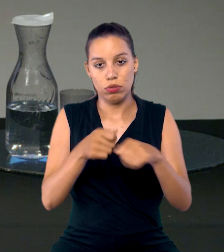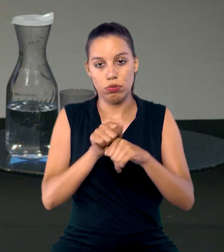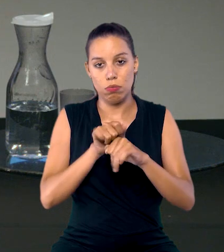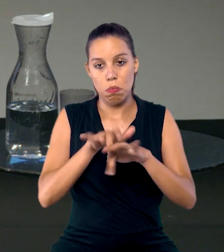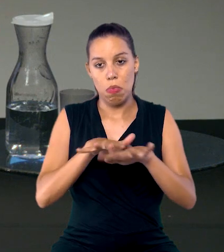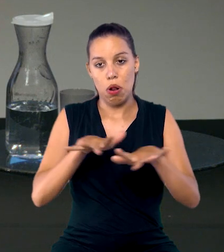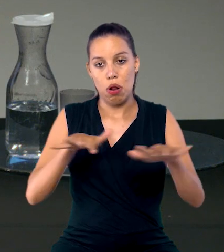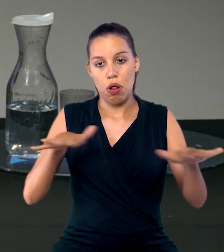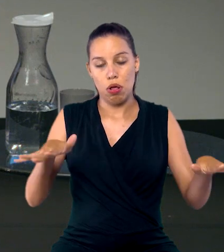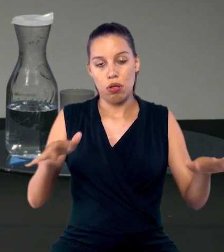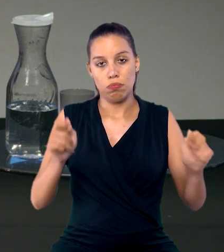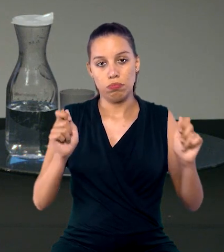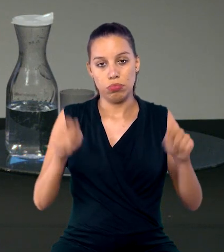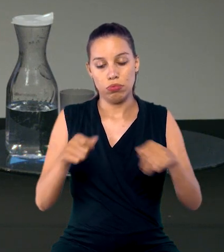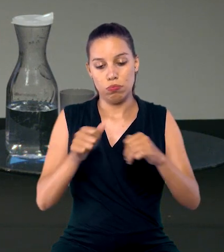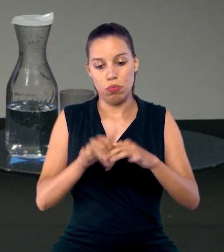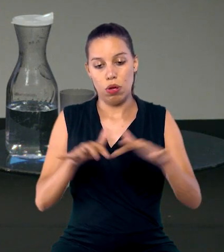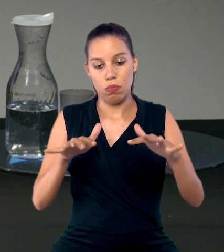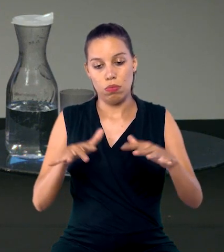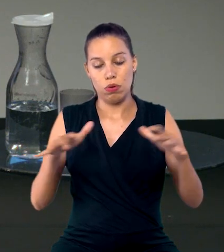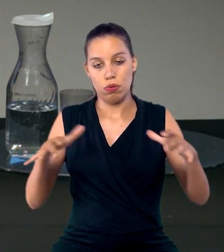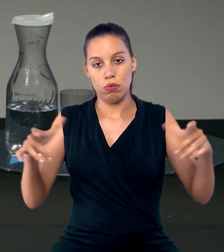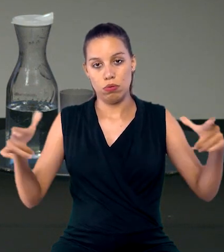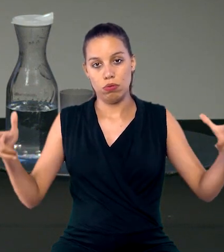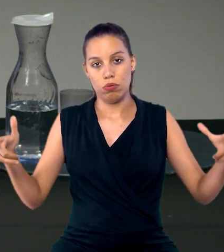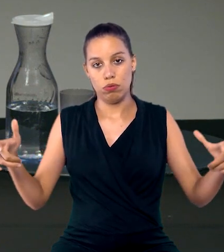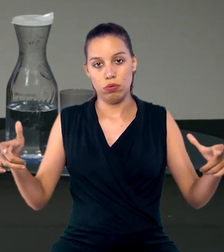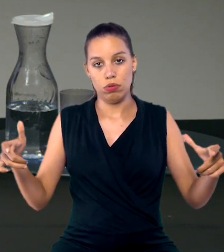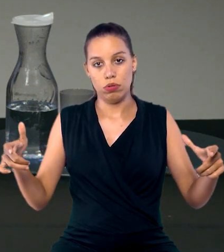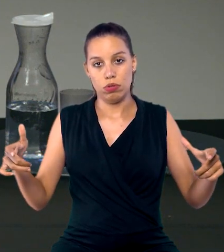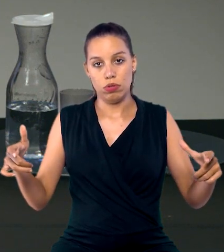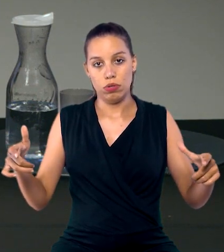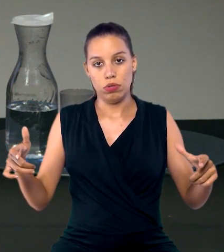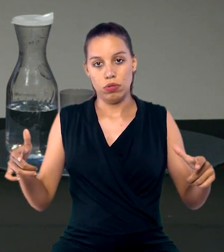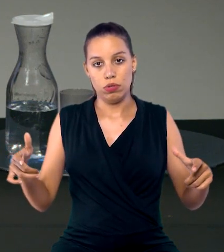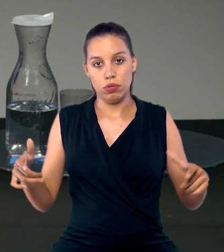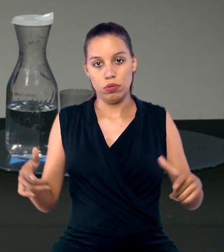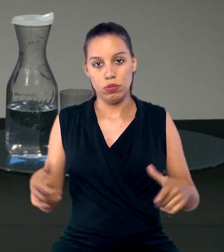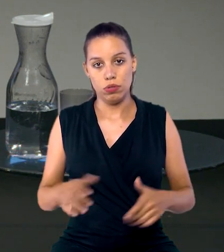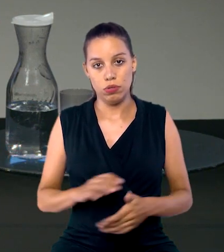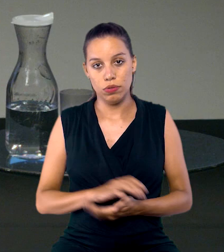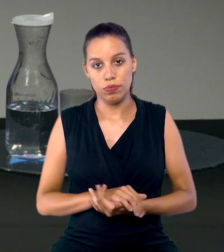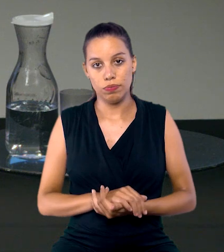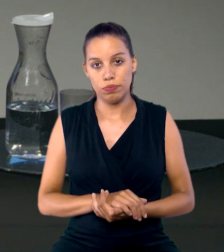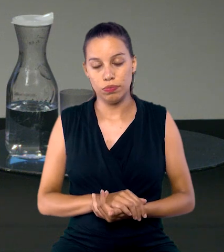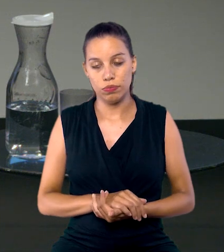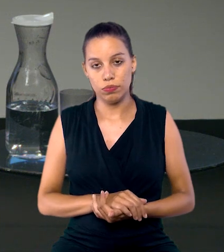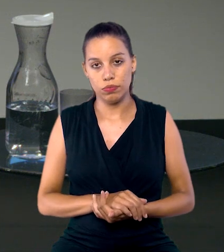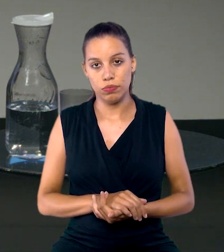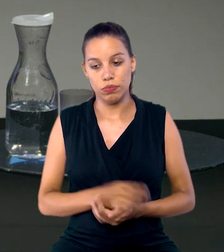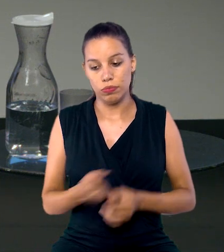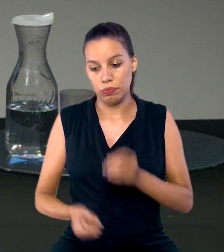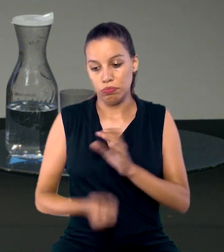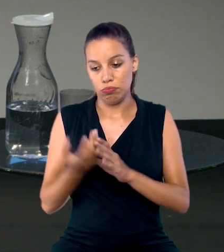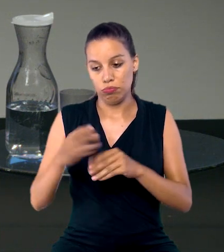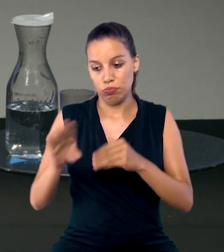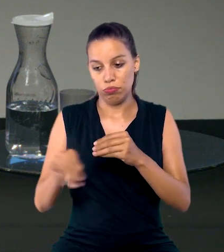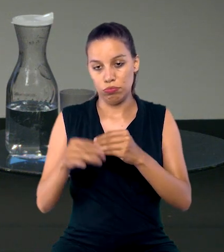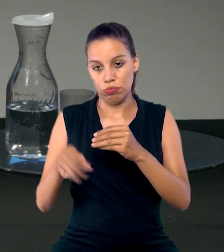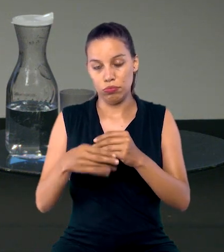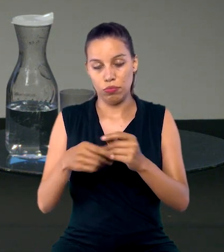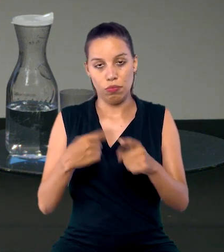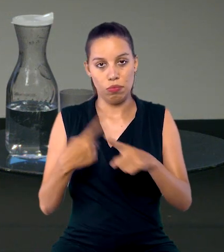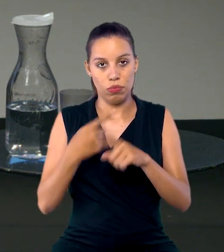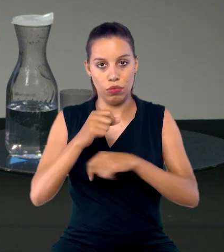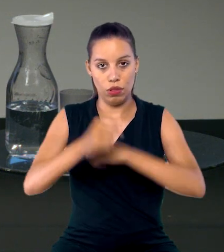fora e, progressivamente, esses jornalistas floresta vão, né, compondo a redação. Então,